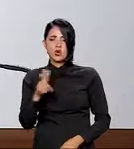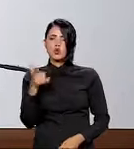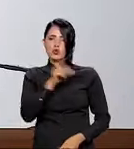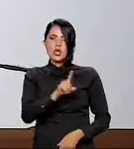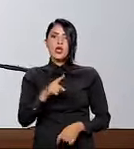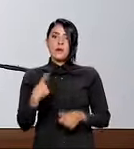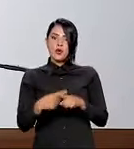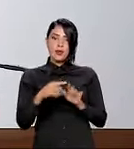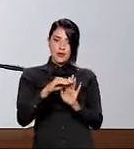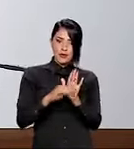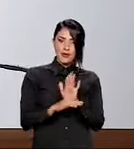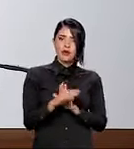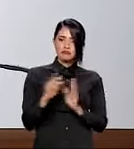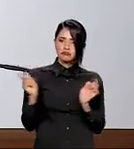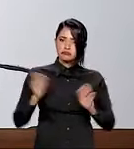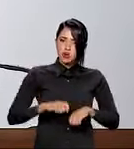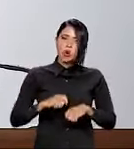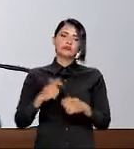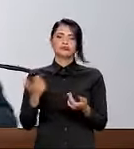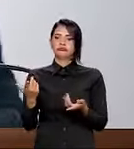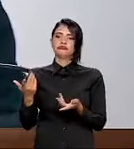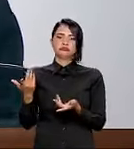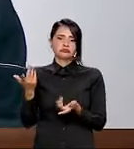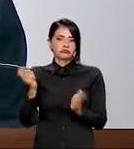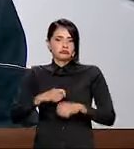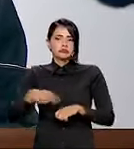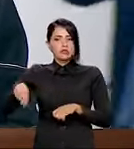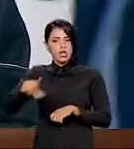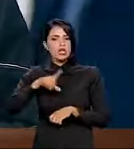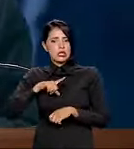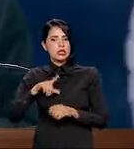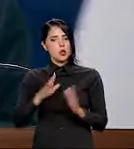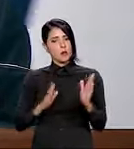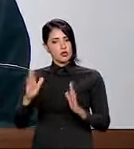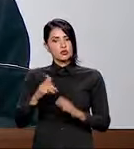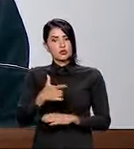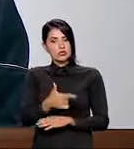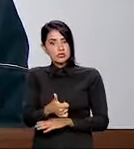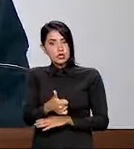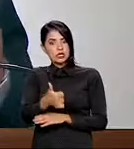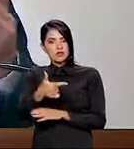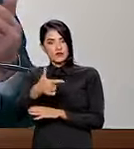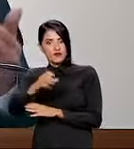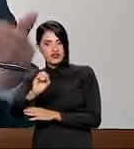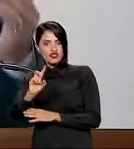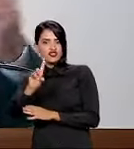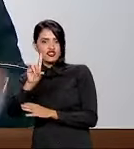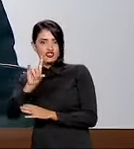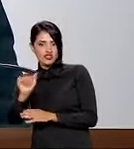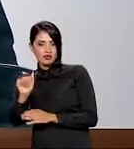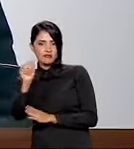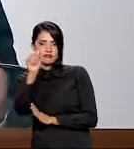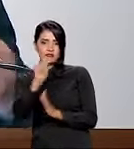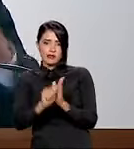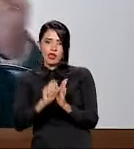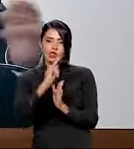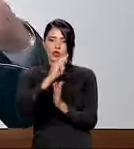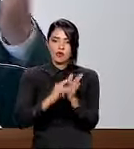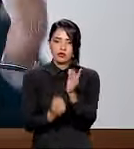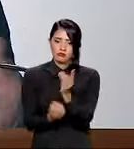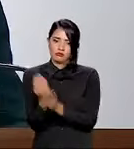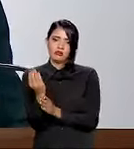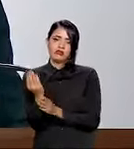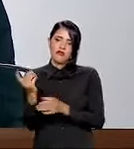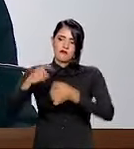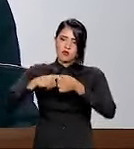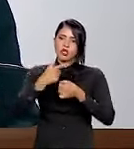protocolo permitiu que os chanceleres tenham 120 dias para produzir um documento. Nós vamos voltar a nos reunir,